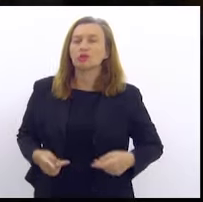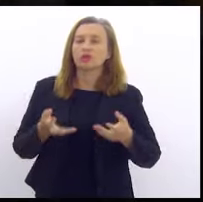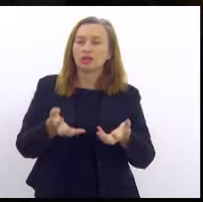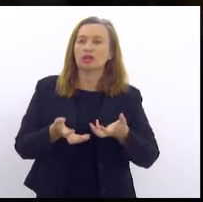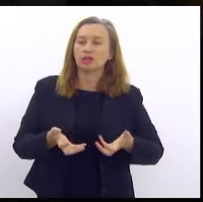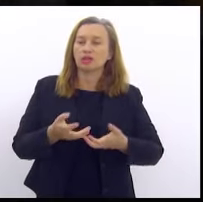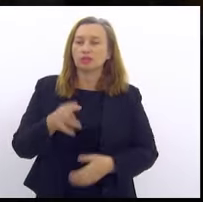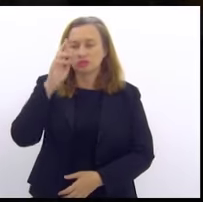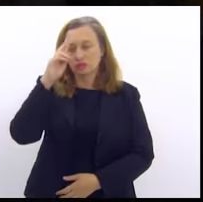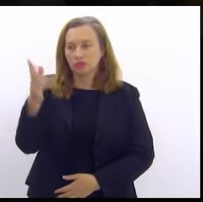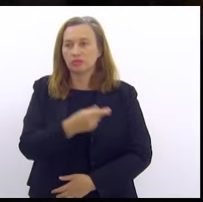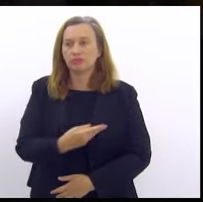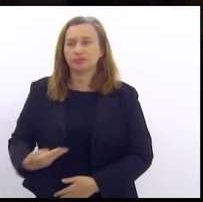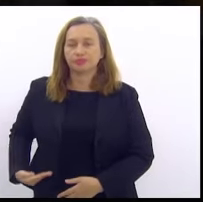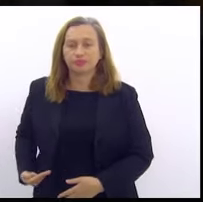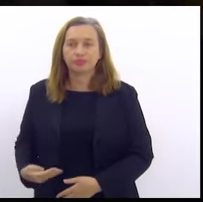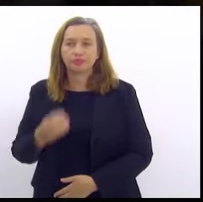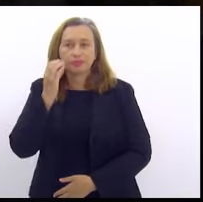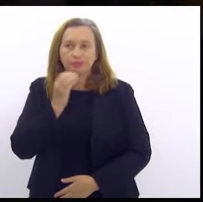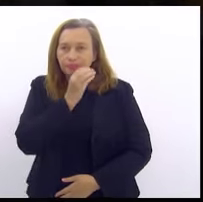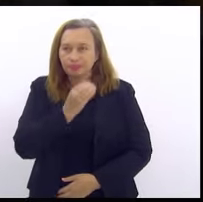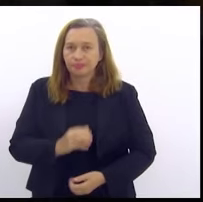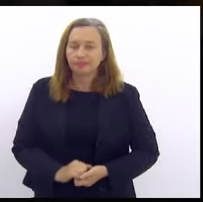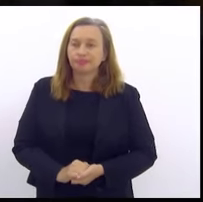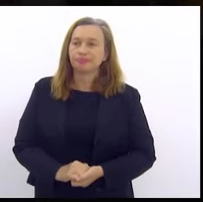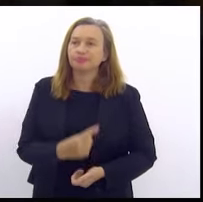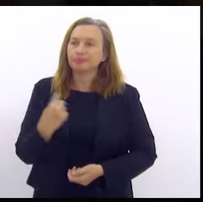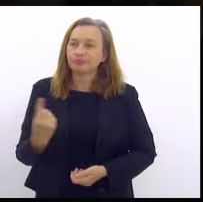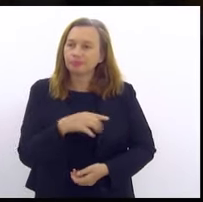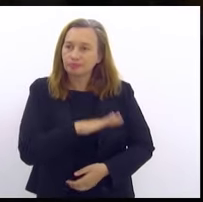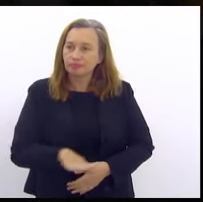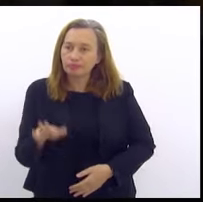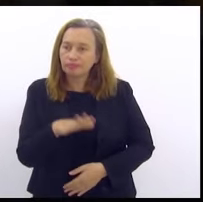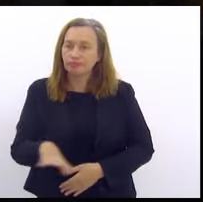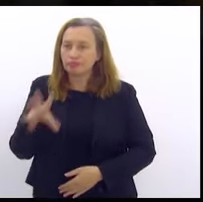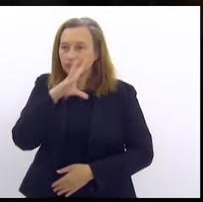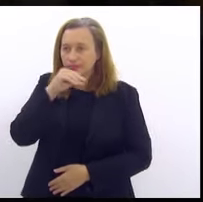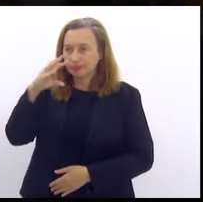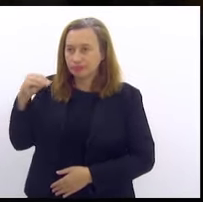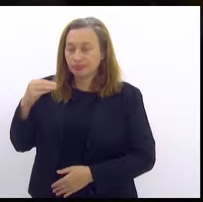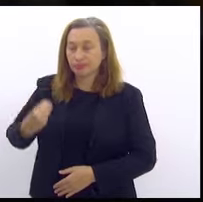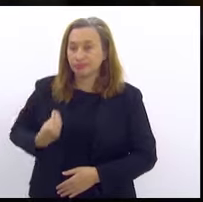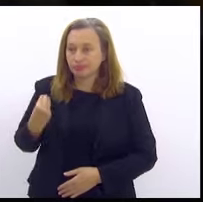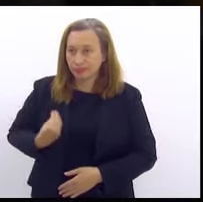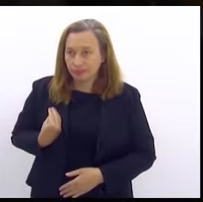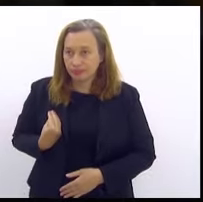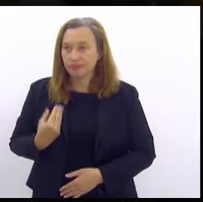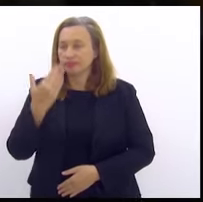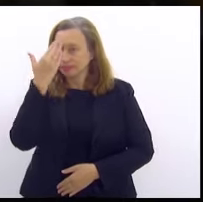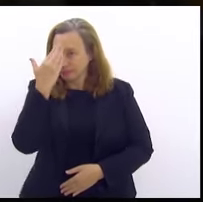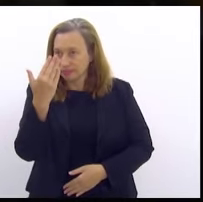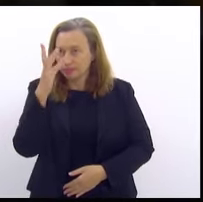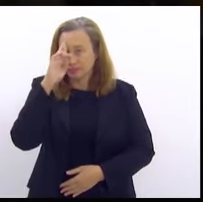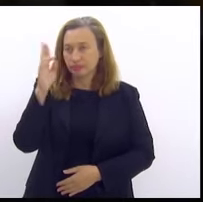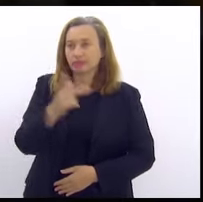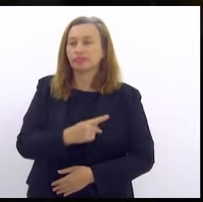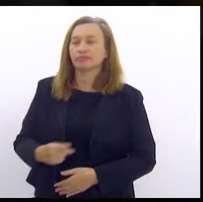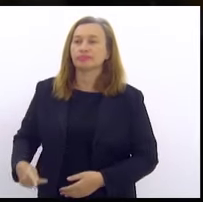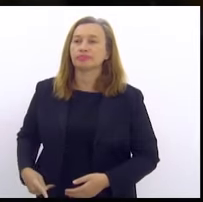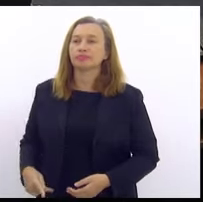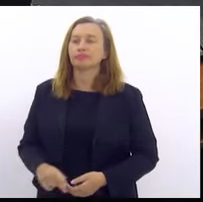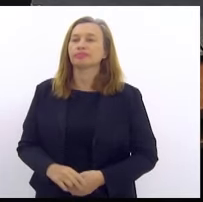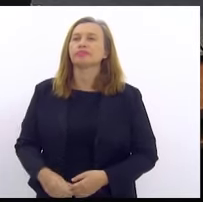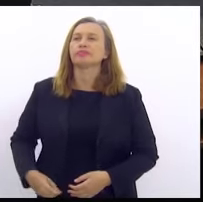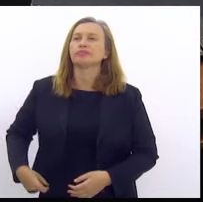senhor governador Cláudio Castro, as nossas crianças e adolescentes vivos. Muito obrigada, senhor presidente.